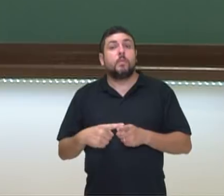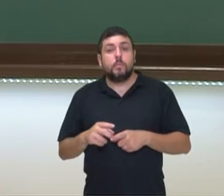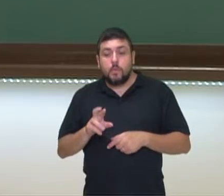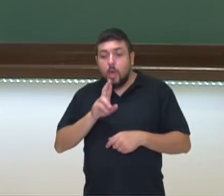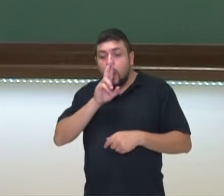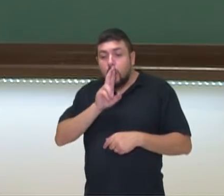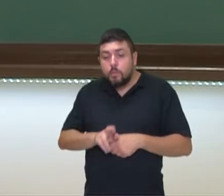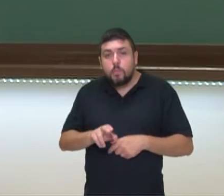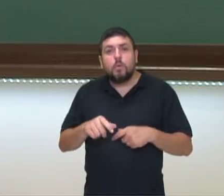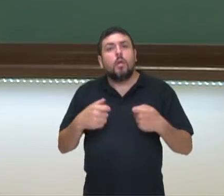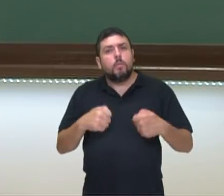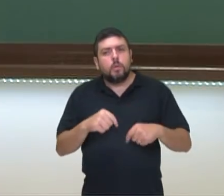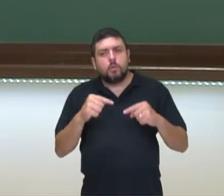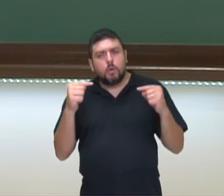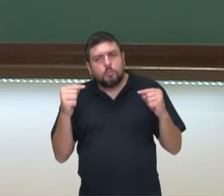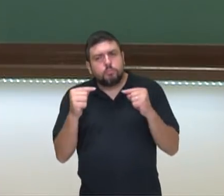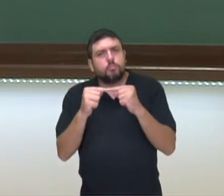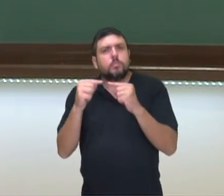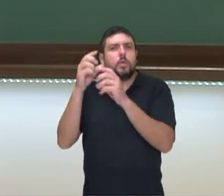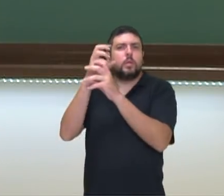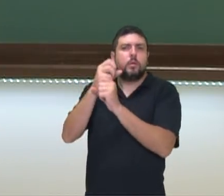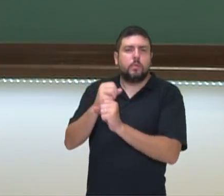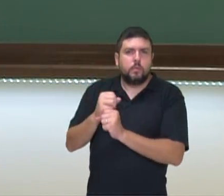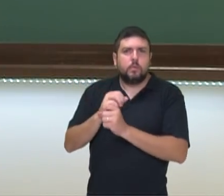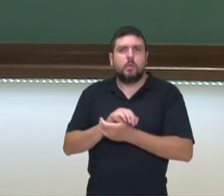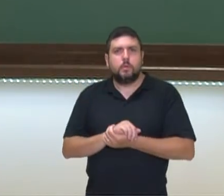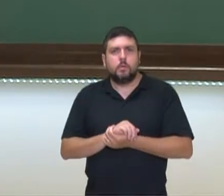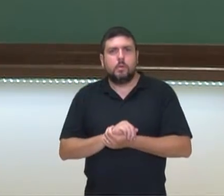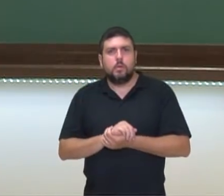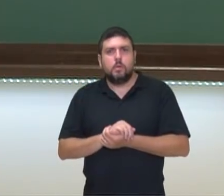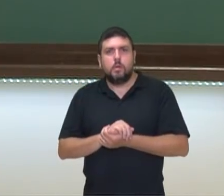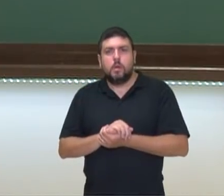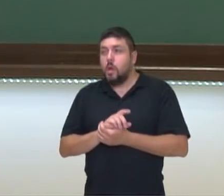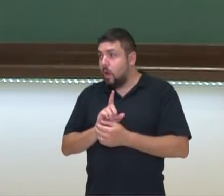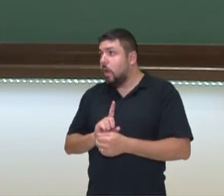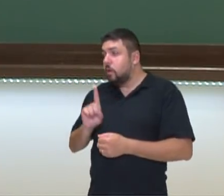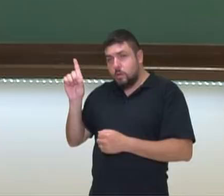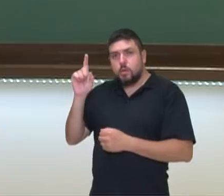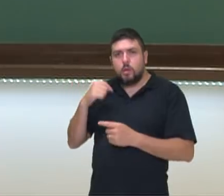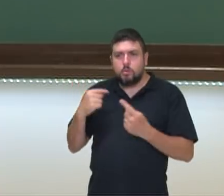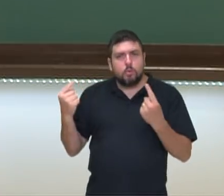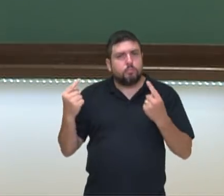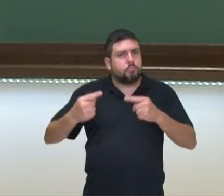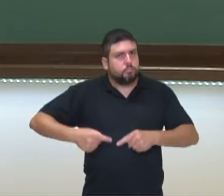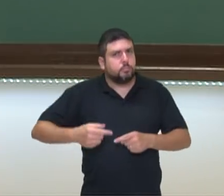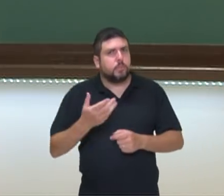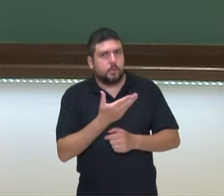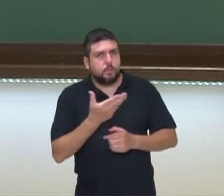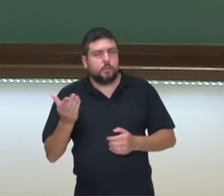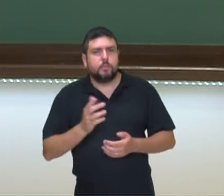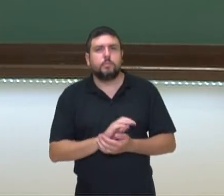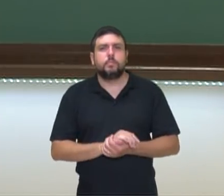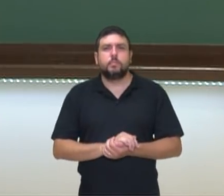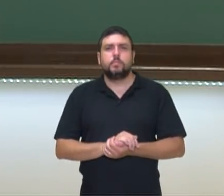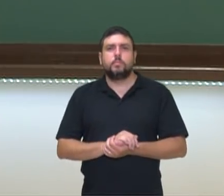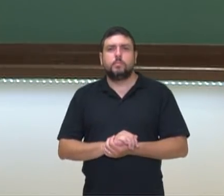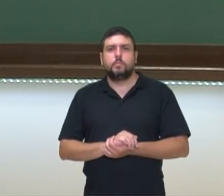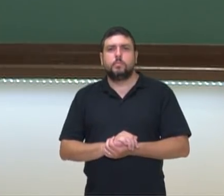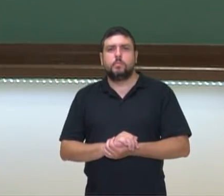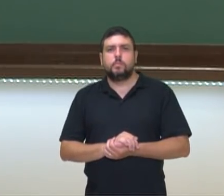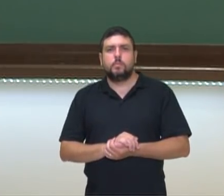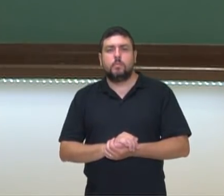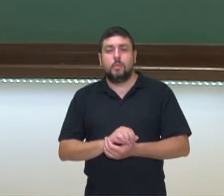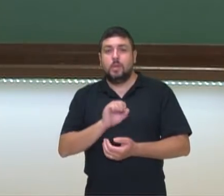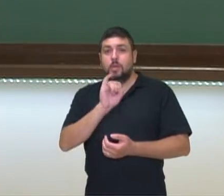estar coerentes com o meu problema. Isso não é um problema? É sim, é um desafio que a professora está lançando para vocês. Então, se